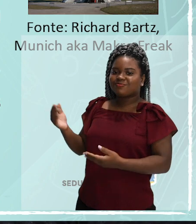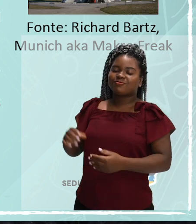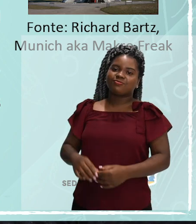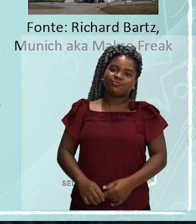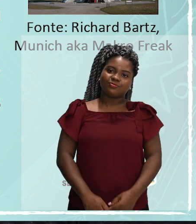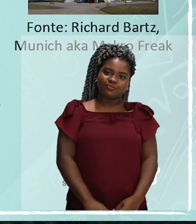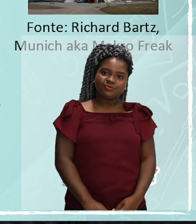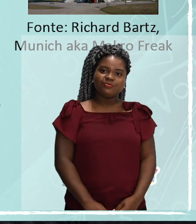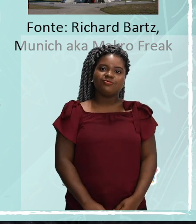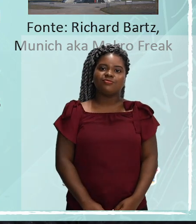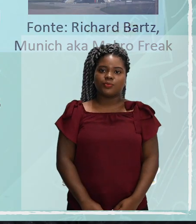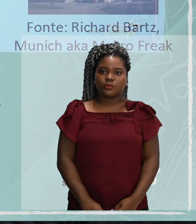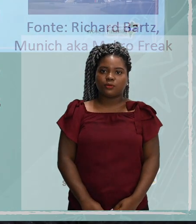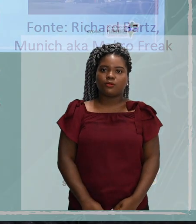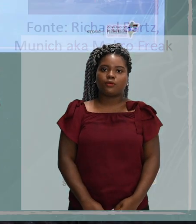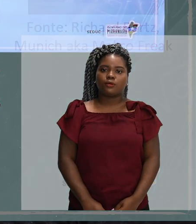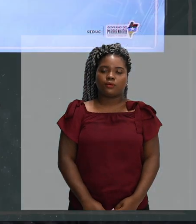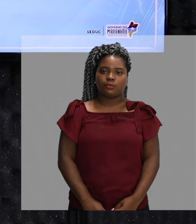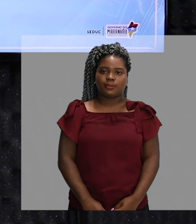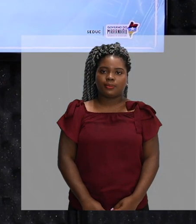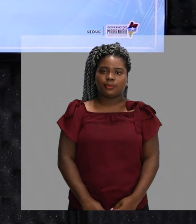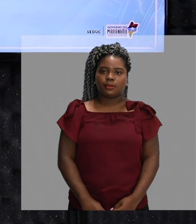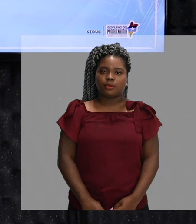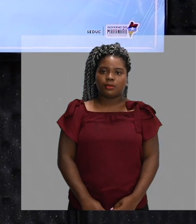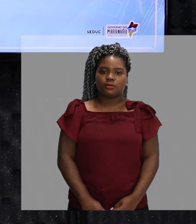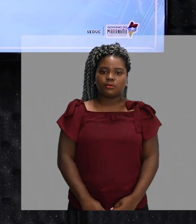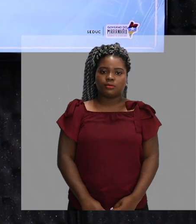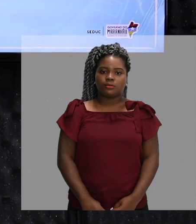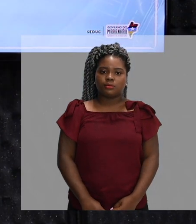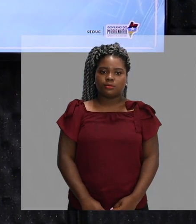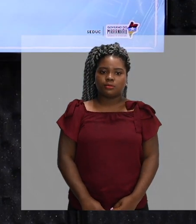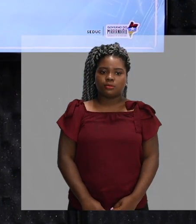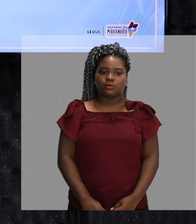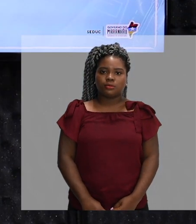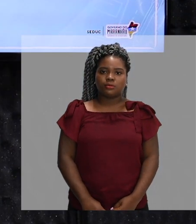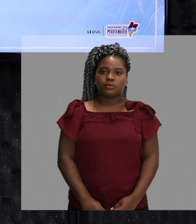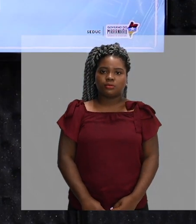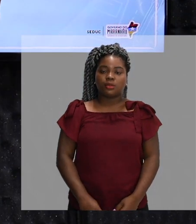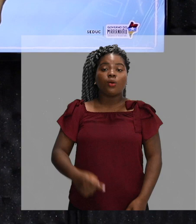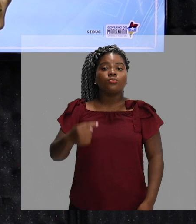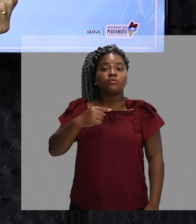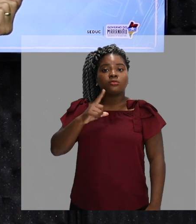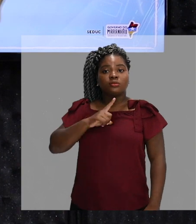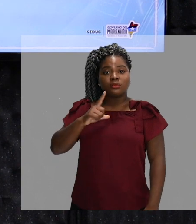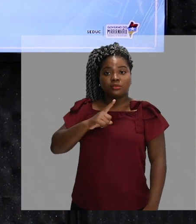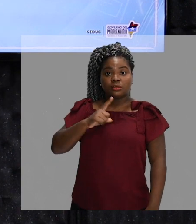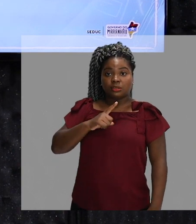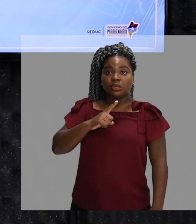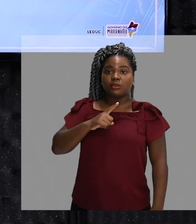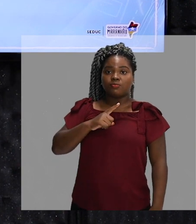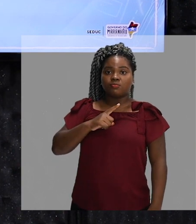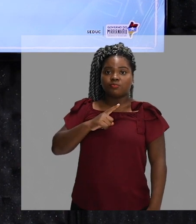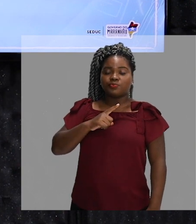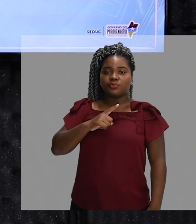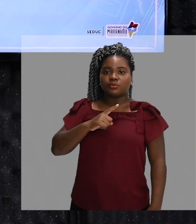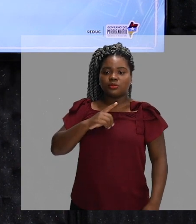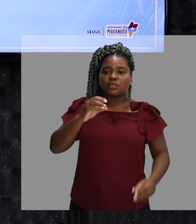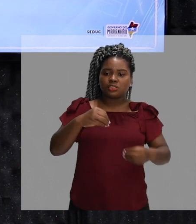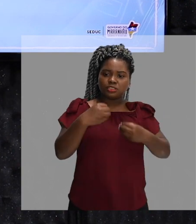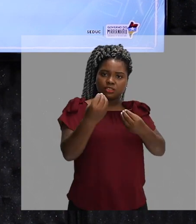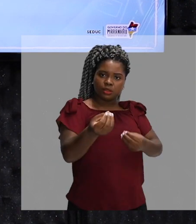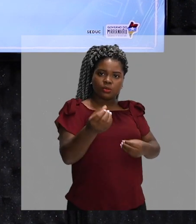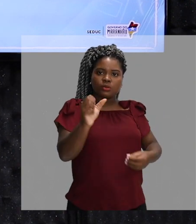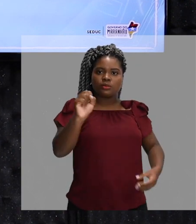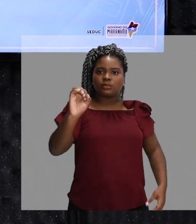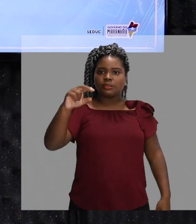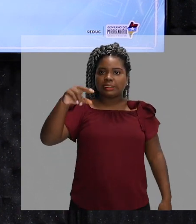de ondas eletromagnéticas. Eles enviam um sinal, depois eles captam esse sinal que voltou